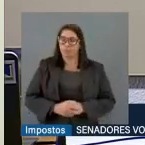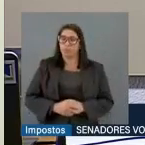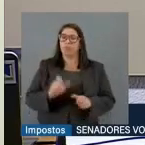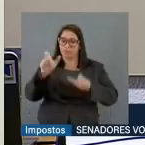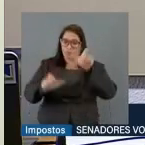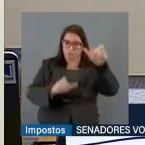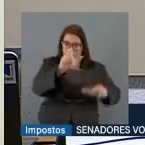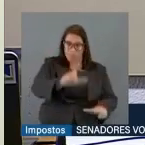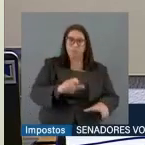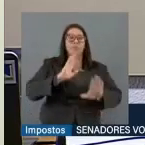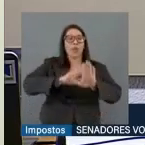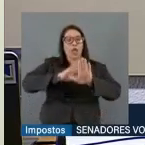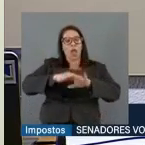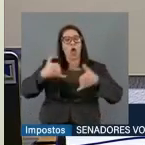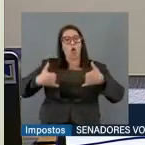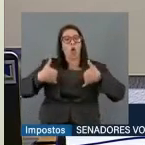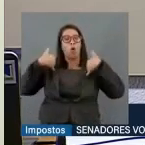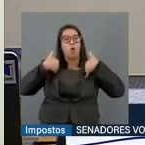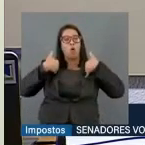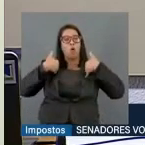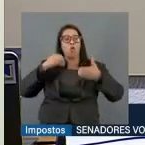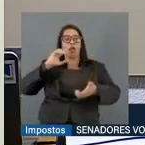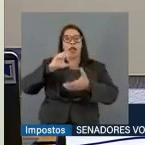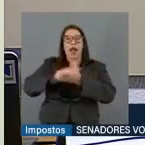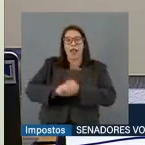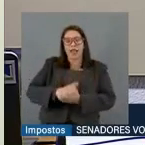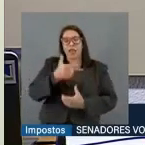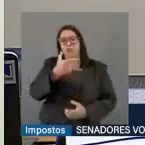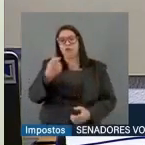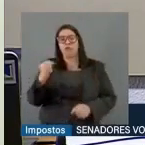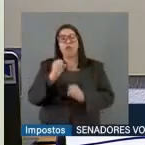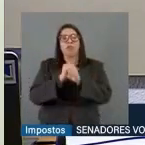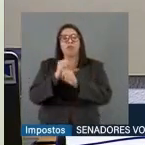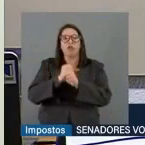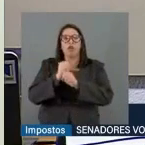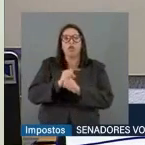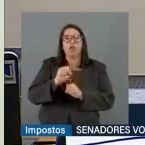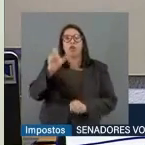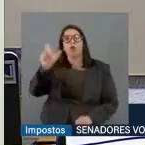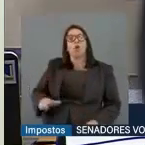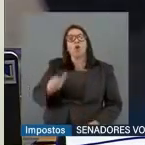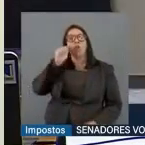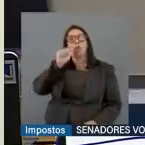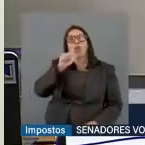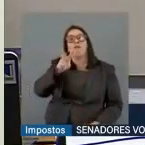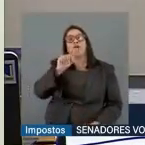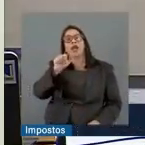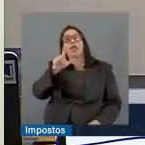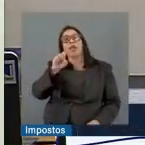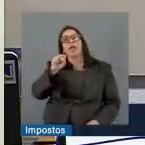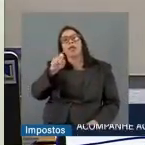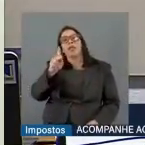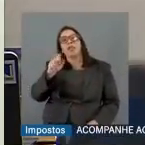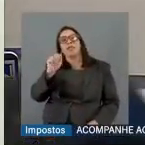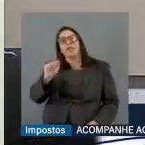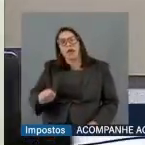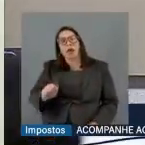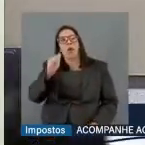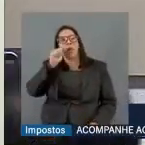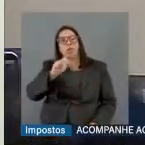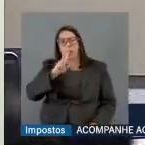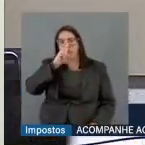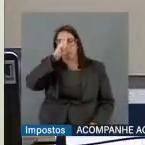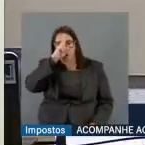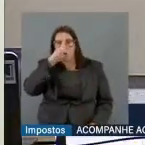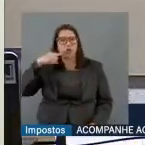for ver, a gente não tinha certeza da eficácia da vacina, né? A gente não tinha comprovação da